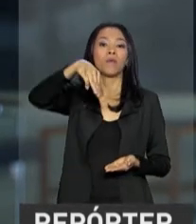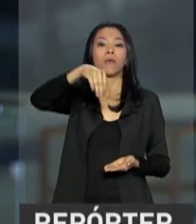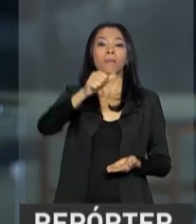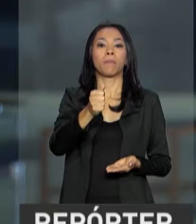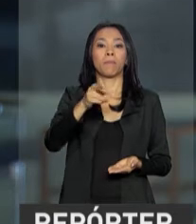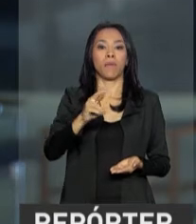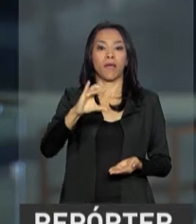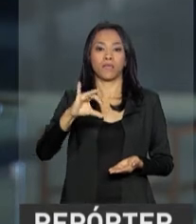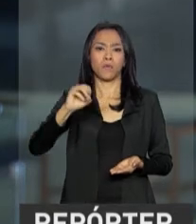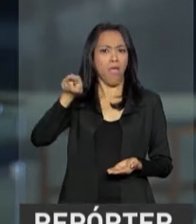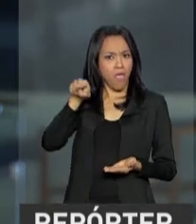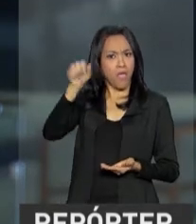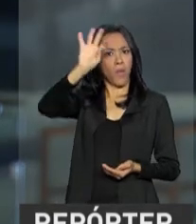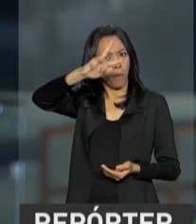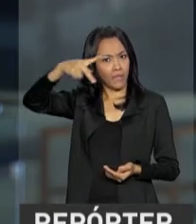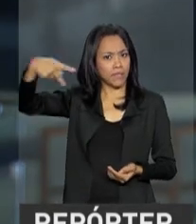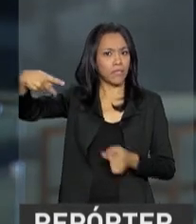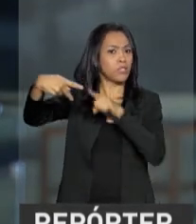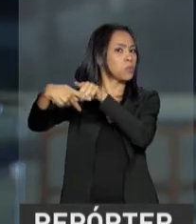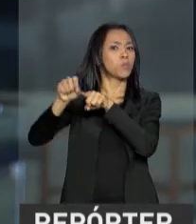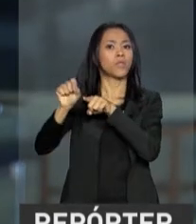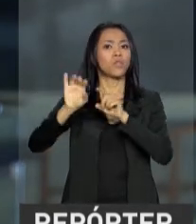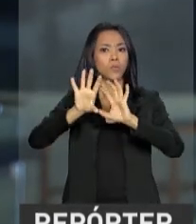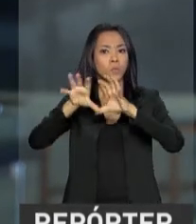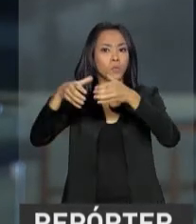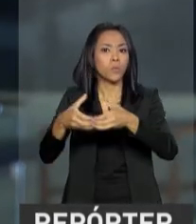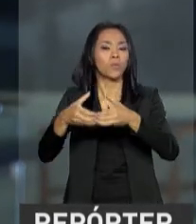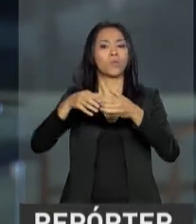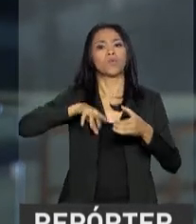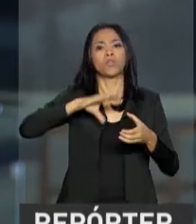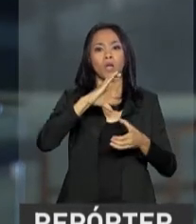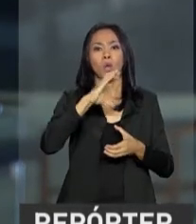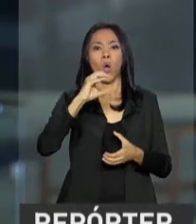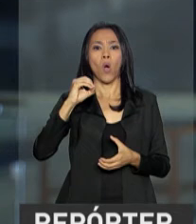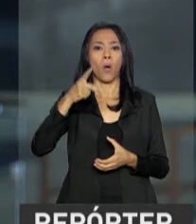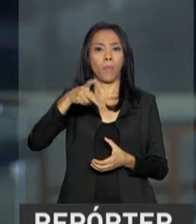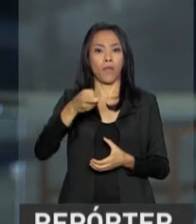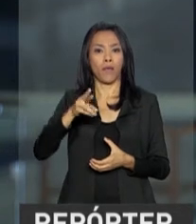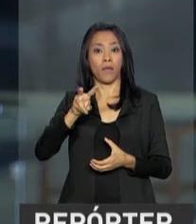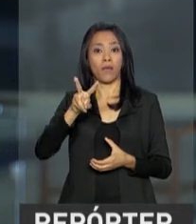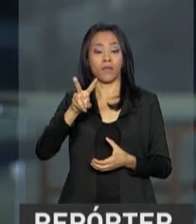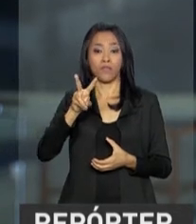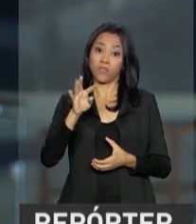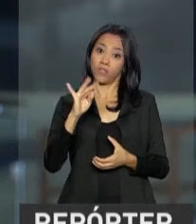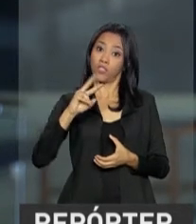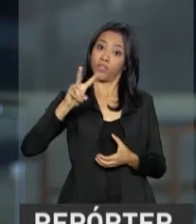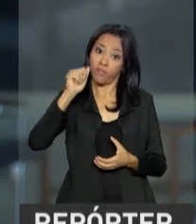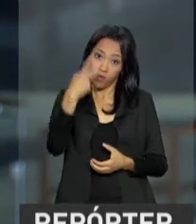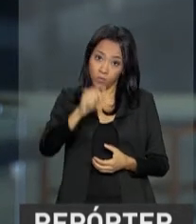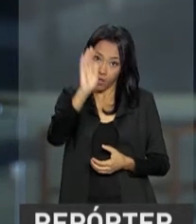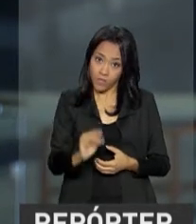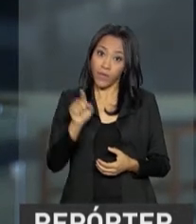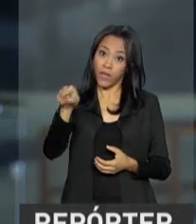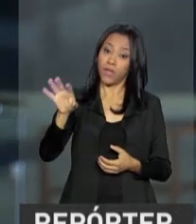presidente do sistema ocb a organização das cooperativas do brasil ele vai estar acompanhado de presidentes de